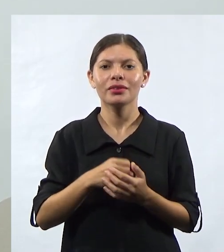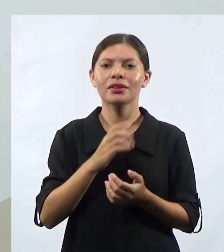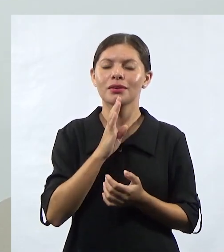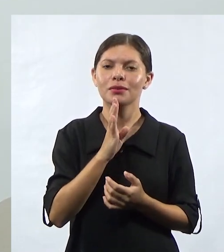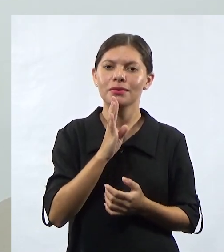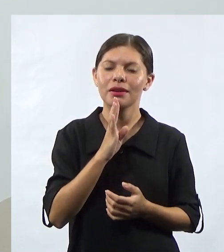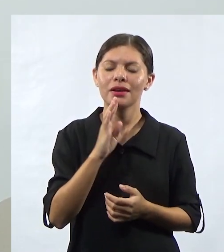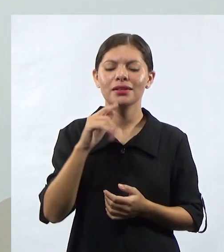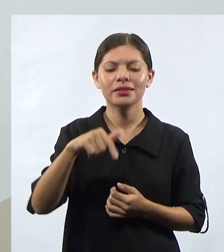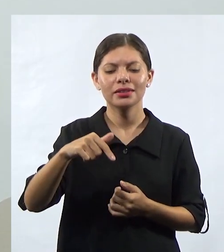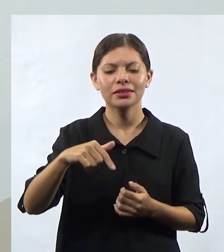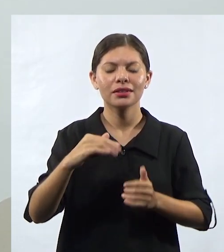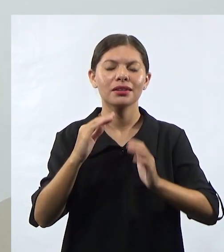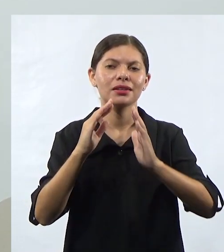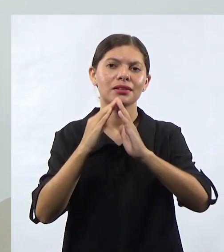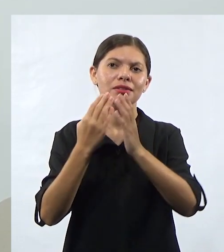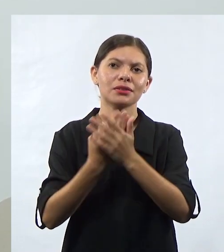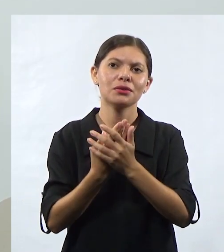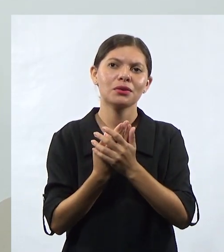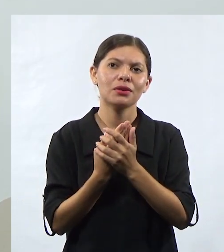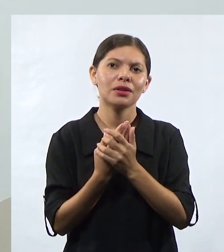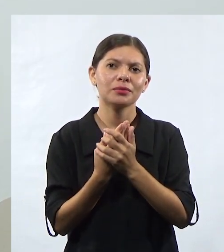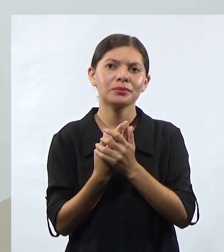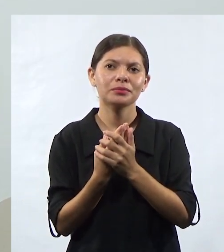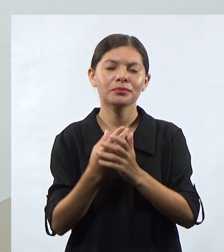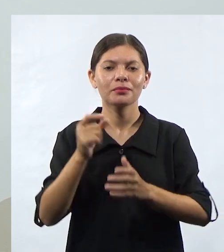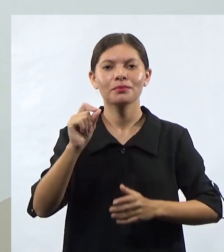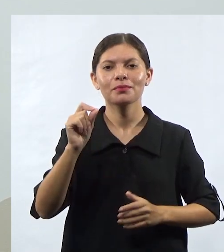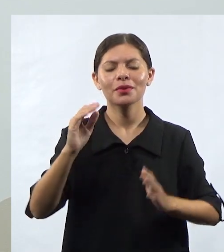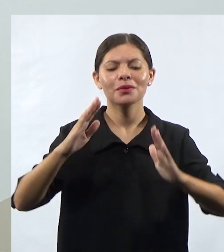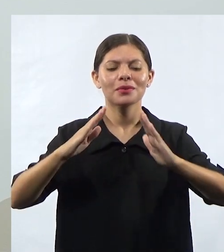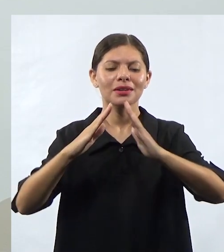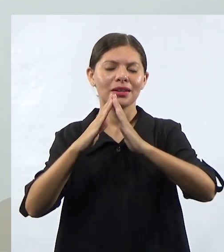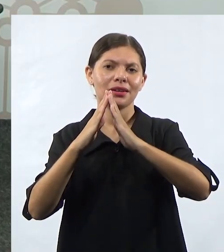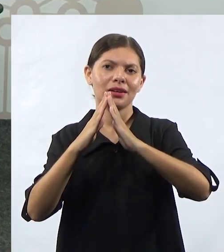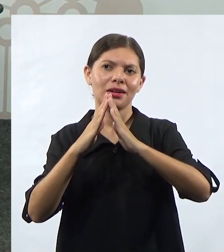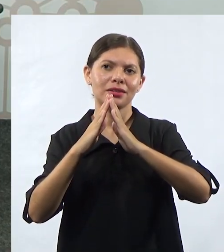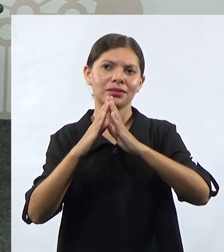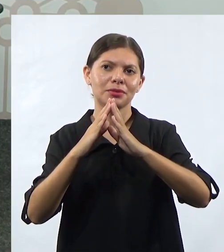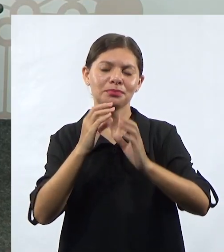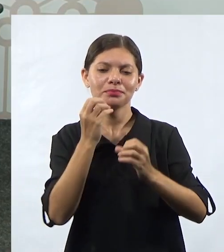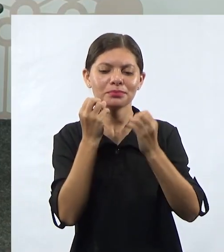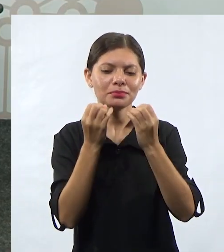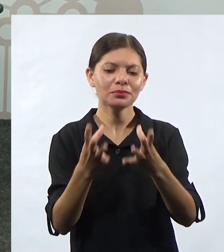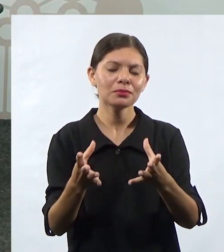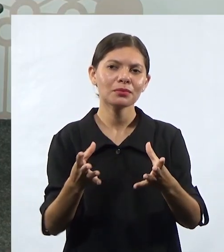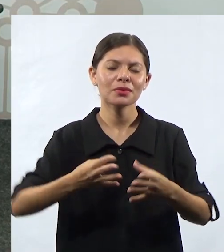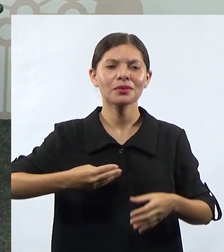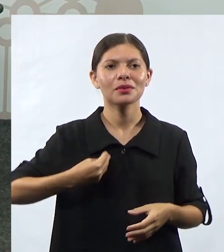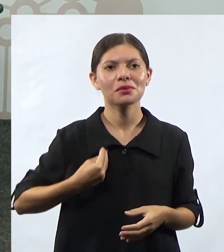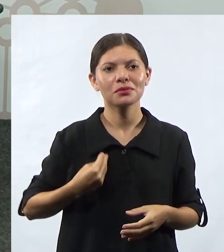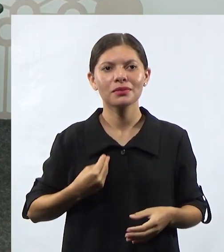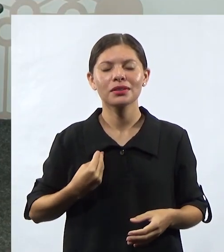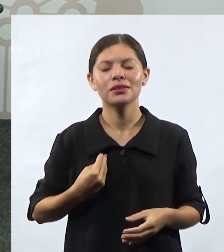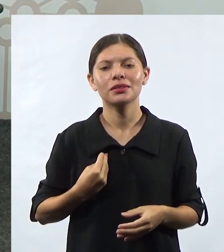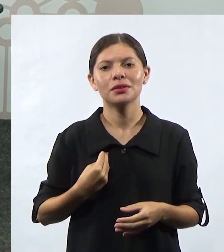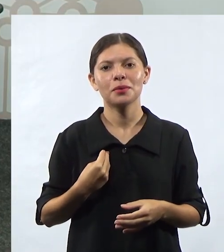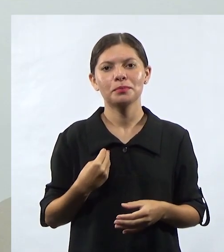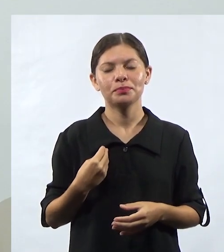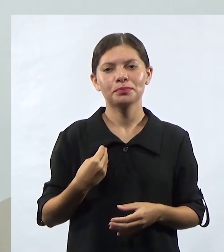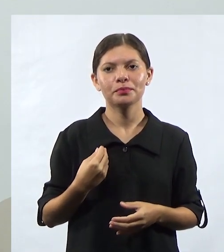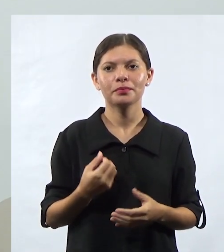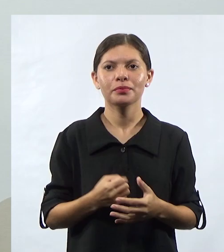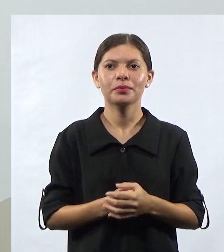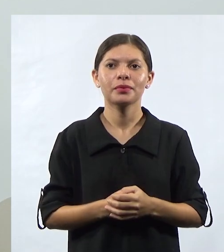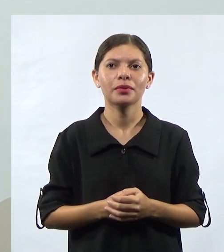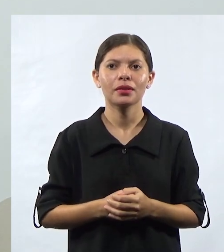reconhecem nessa escola como um lar, como faz parte da vida dela, faz